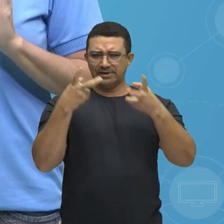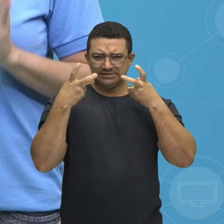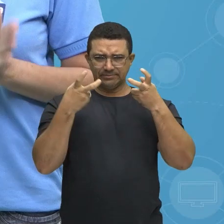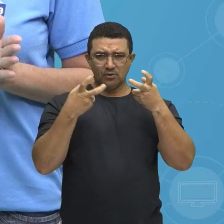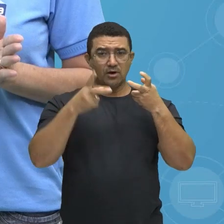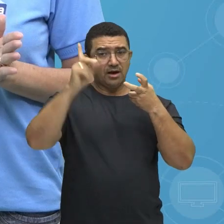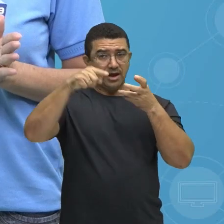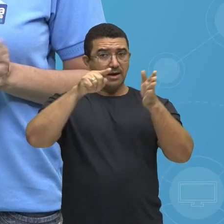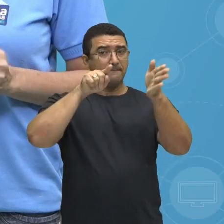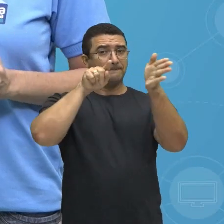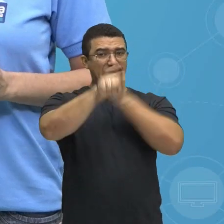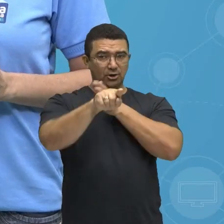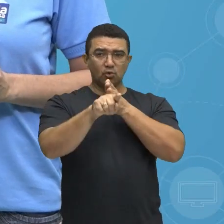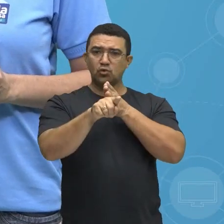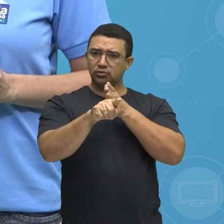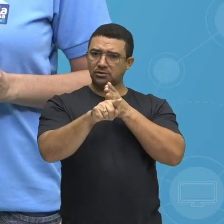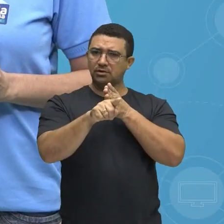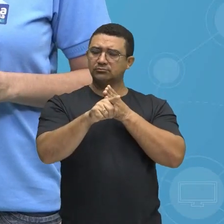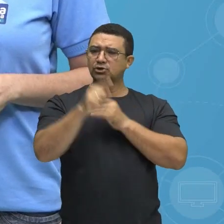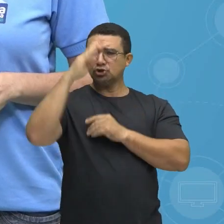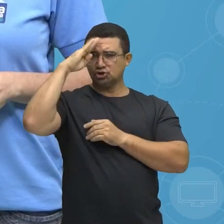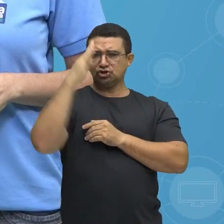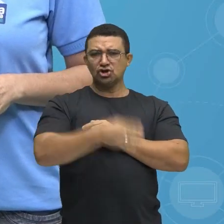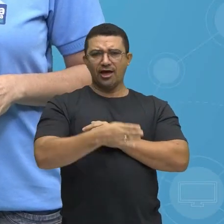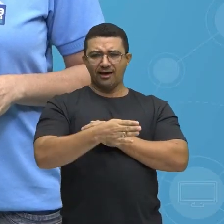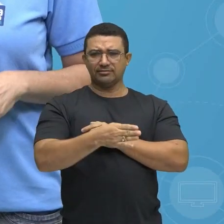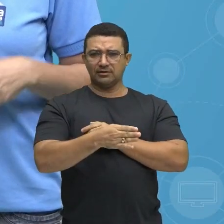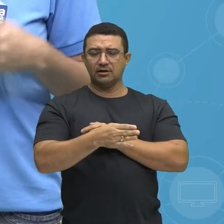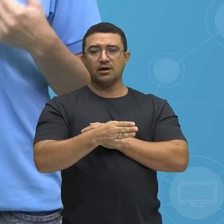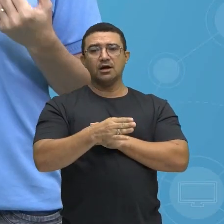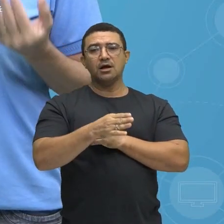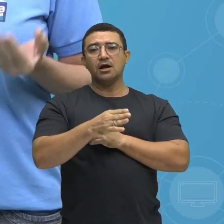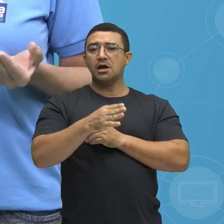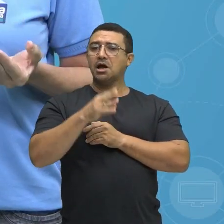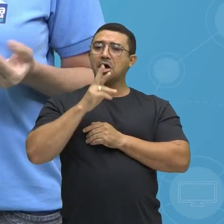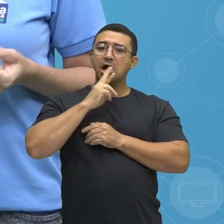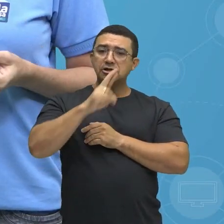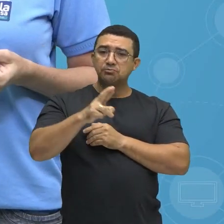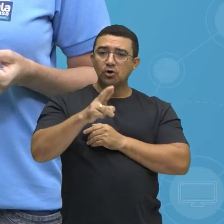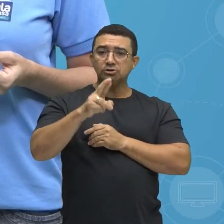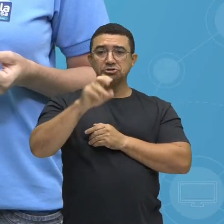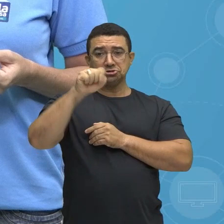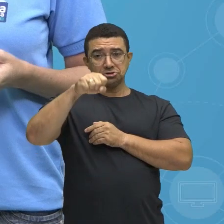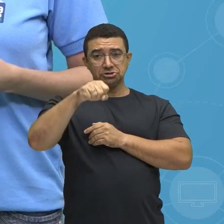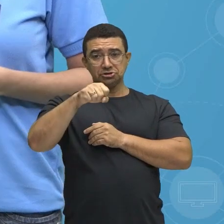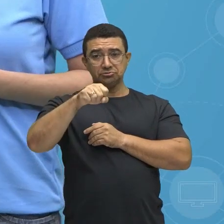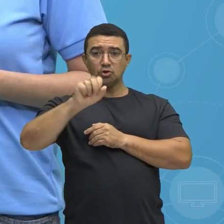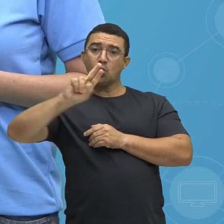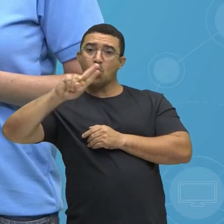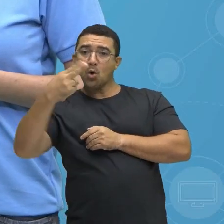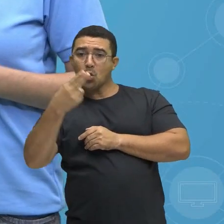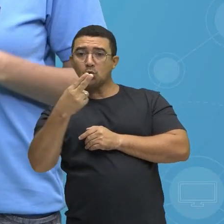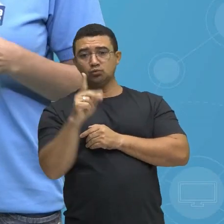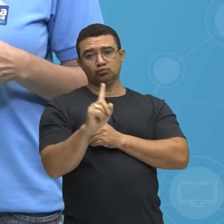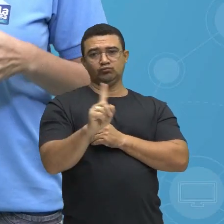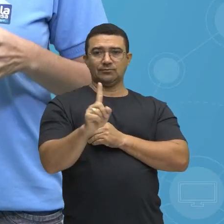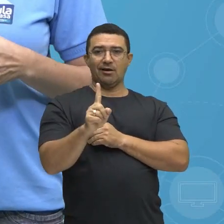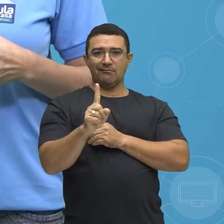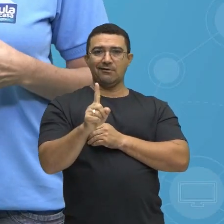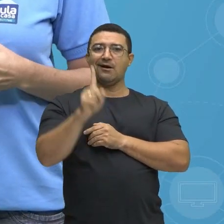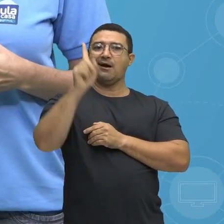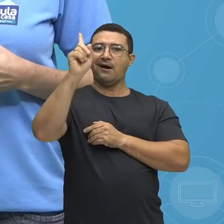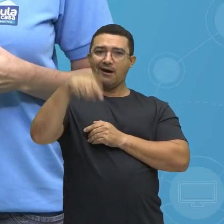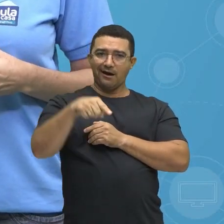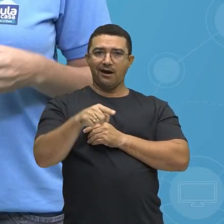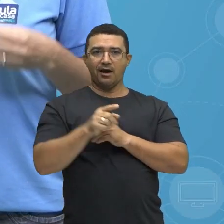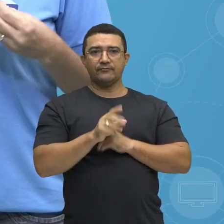uma pergunta fechada, direcionada. Ou responde sim ou responde não. Então, esse tipo de pergunta a gente chama de yes,